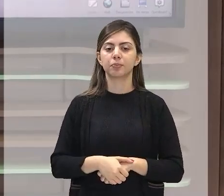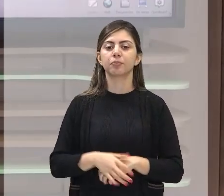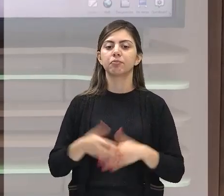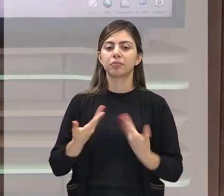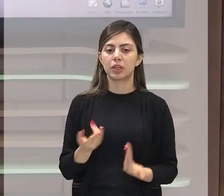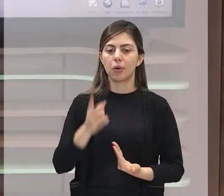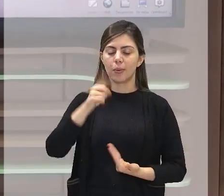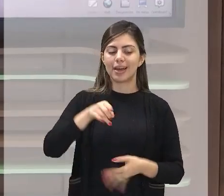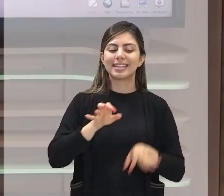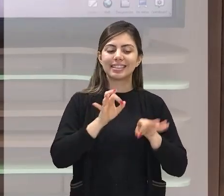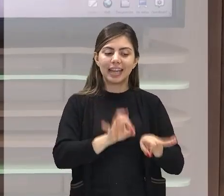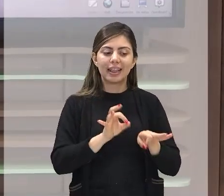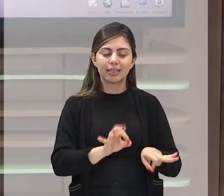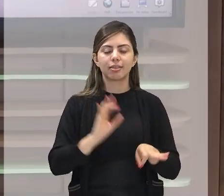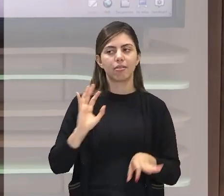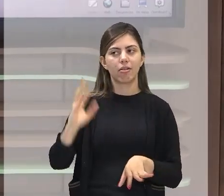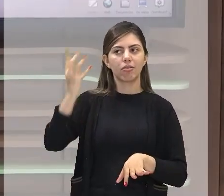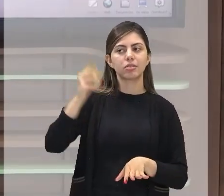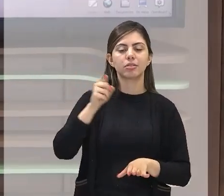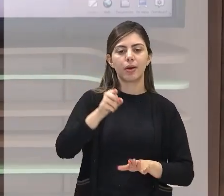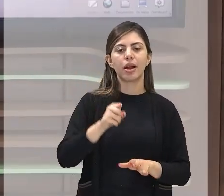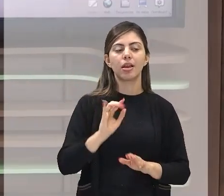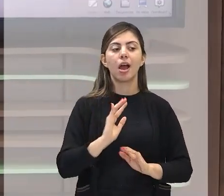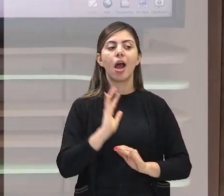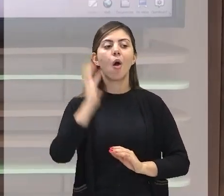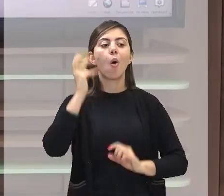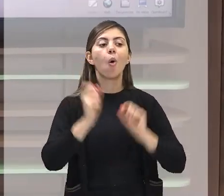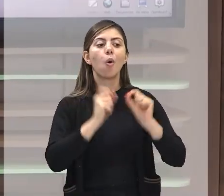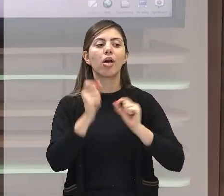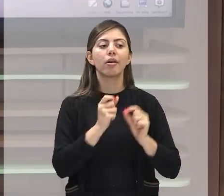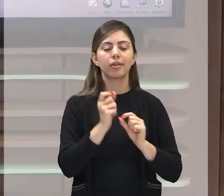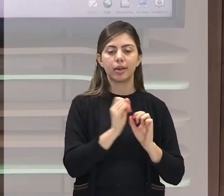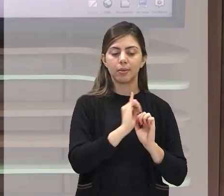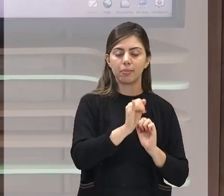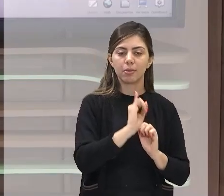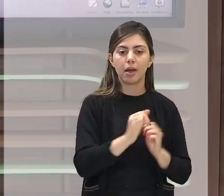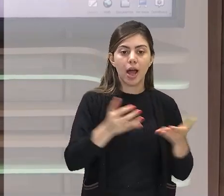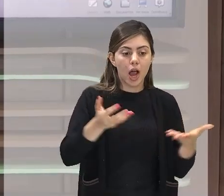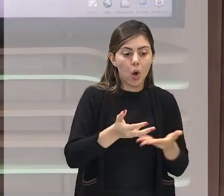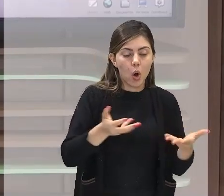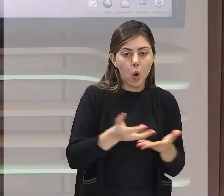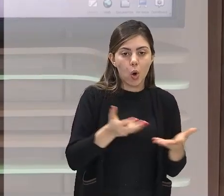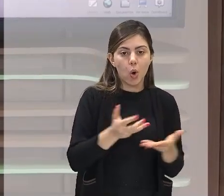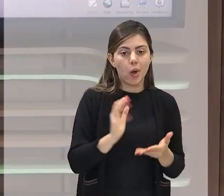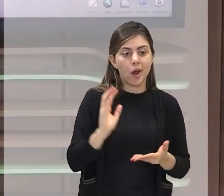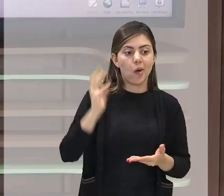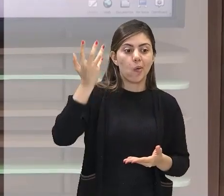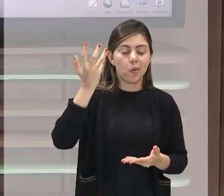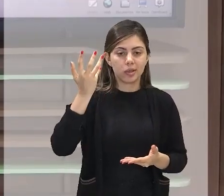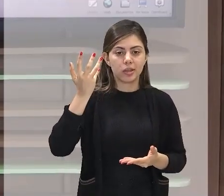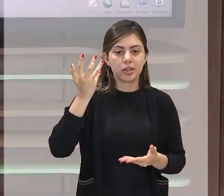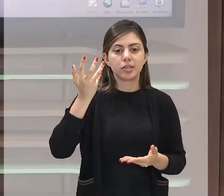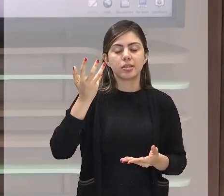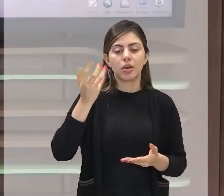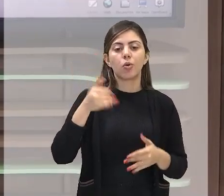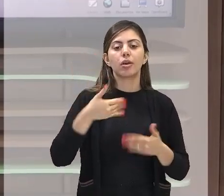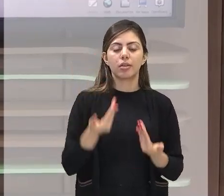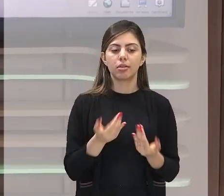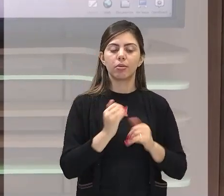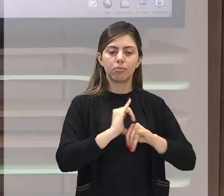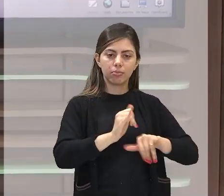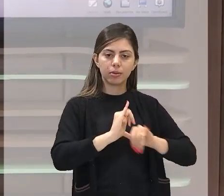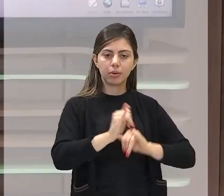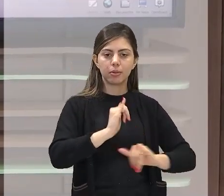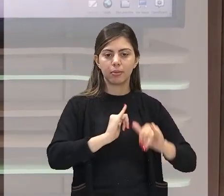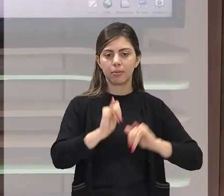da certeza. Relata um fato que aconteceu agora, próximo de mim, agora nessa semana, nesse dia, e